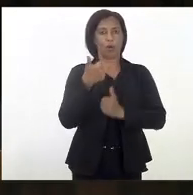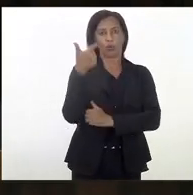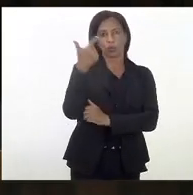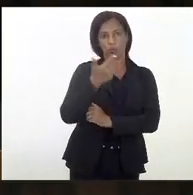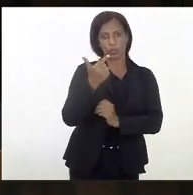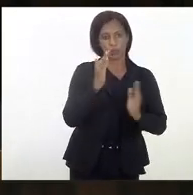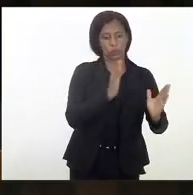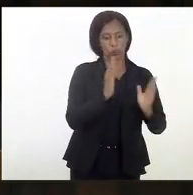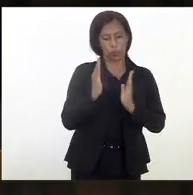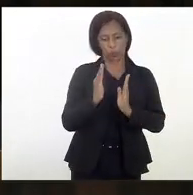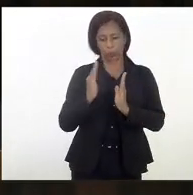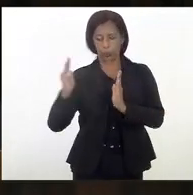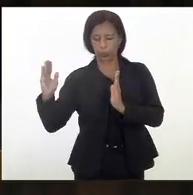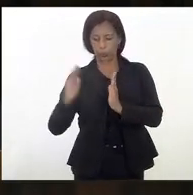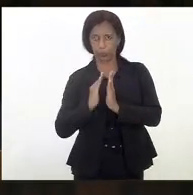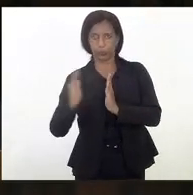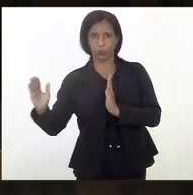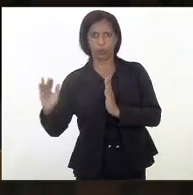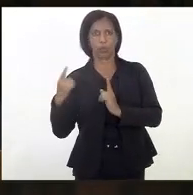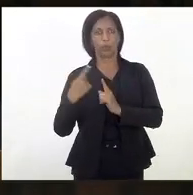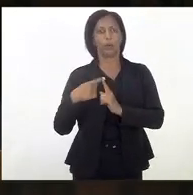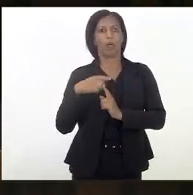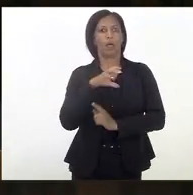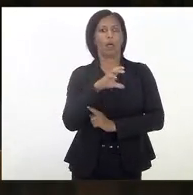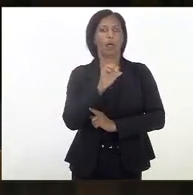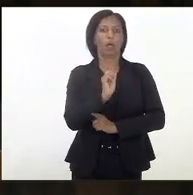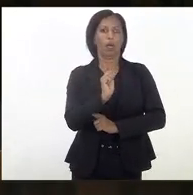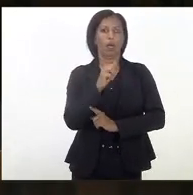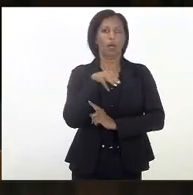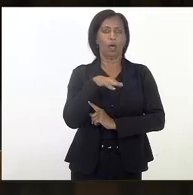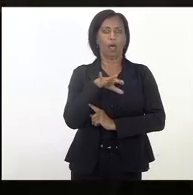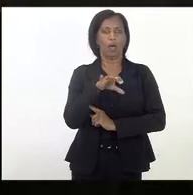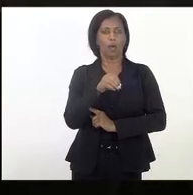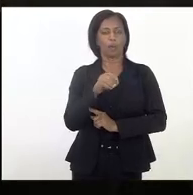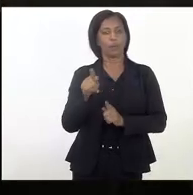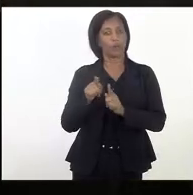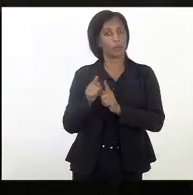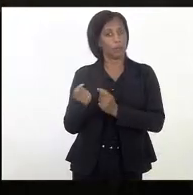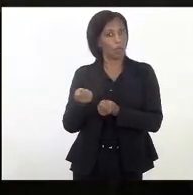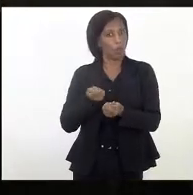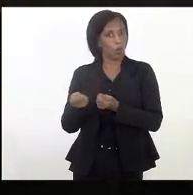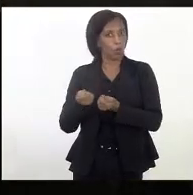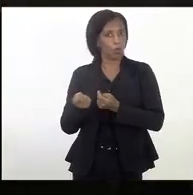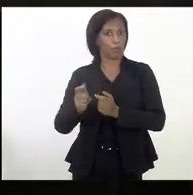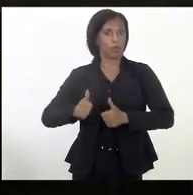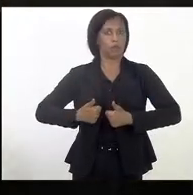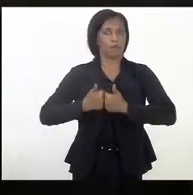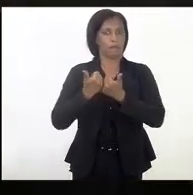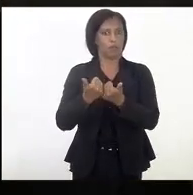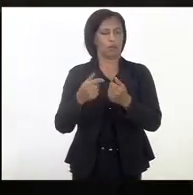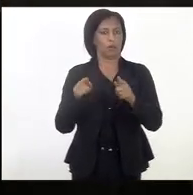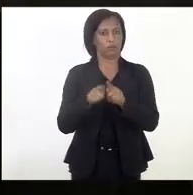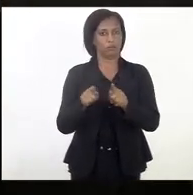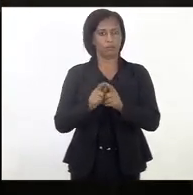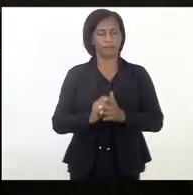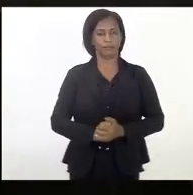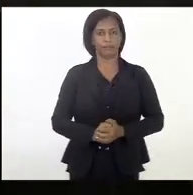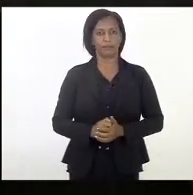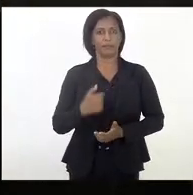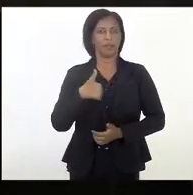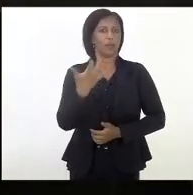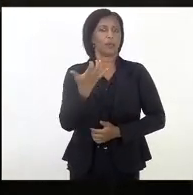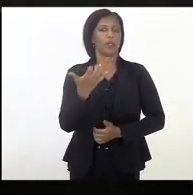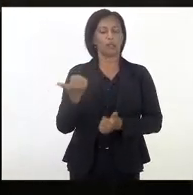e do preço do barril de petróleo e quando a economia que tá melhor mesmo vou chegar lá seu presente depois eu queria